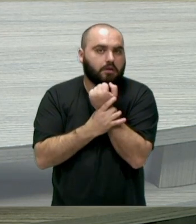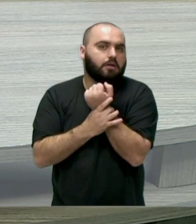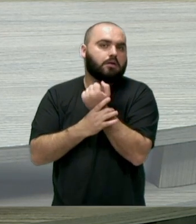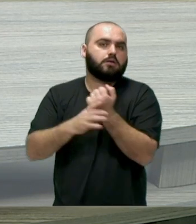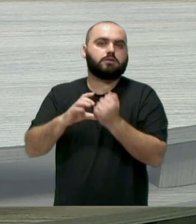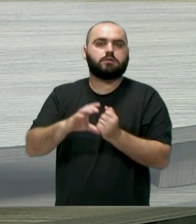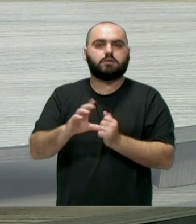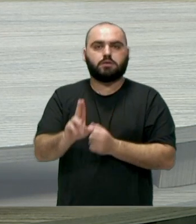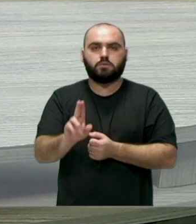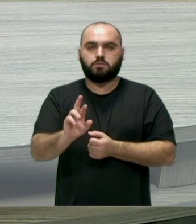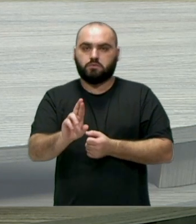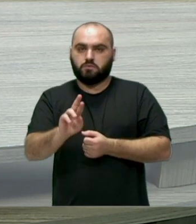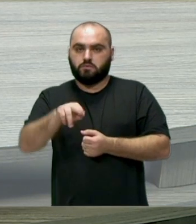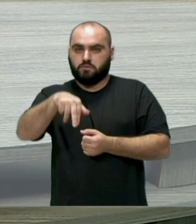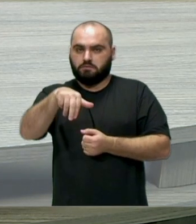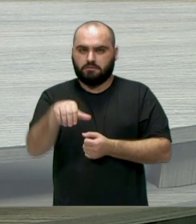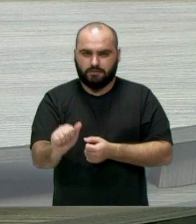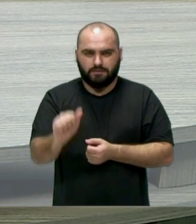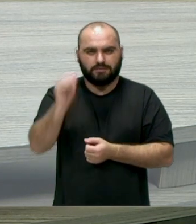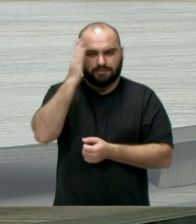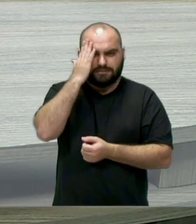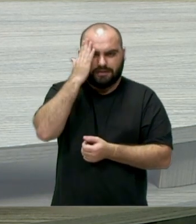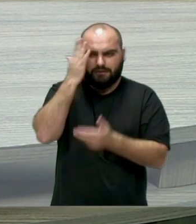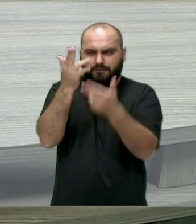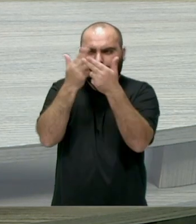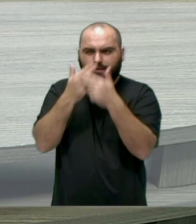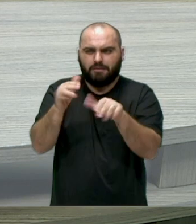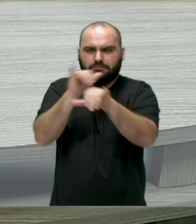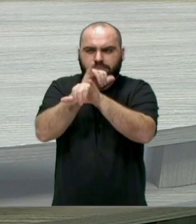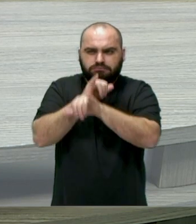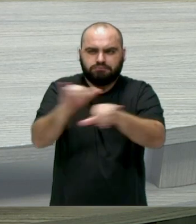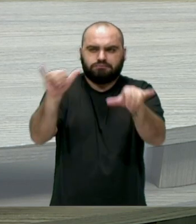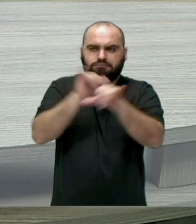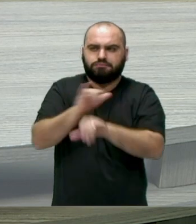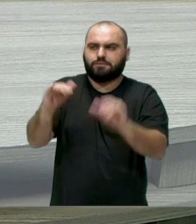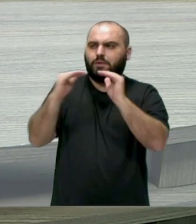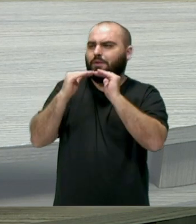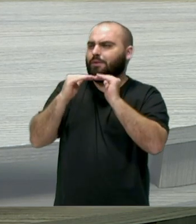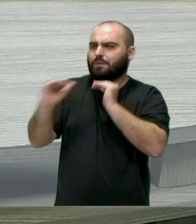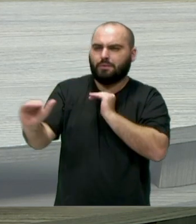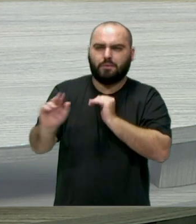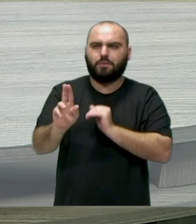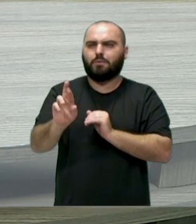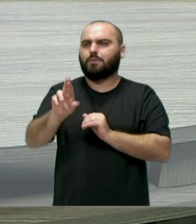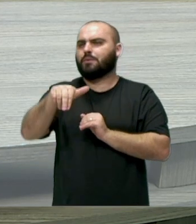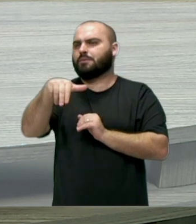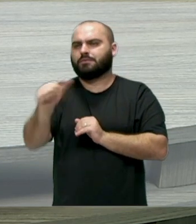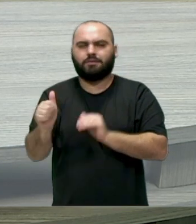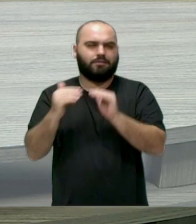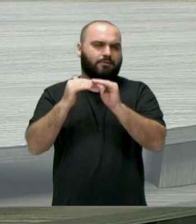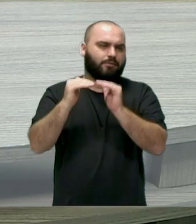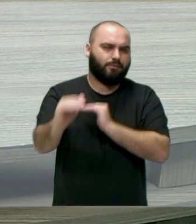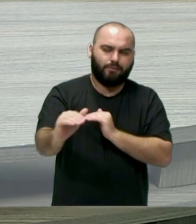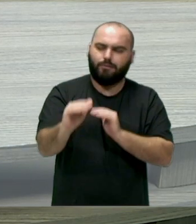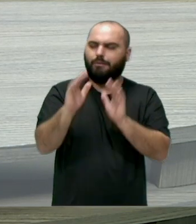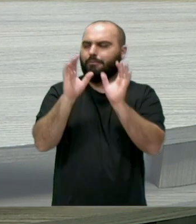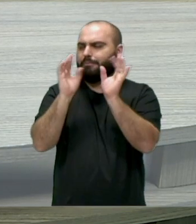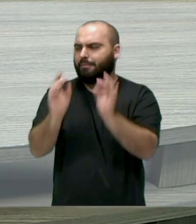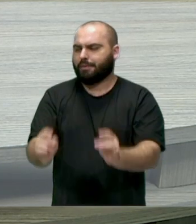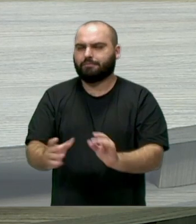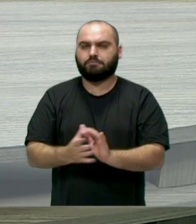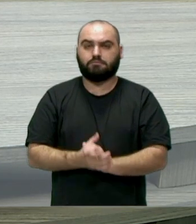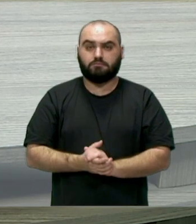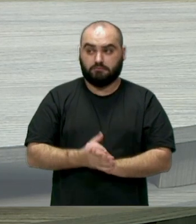urna eletrônica, uma porção de campanhas falando contra a eleição e contra a urna. No